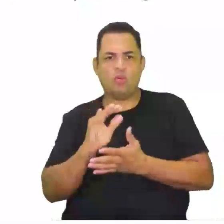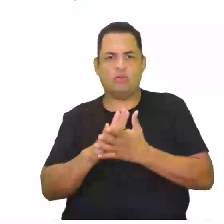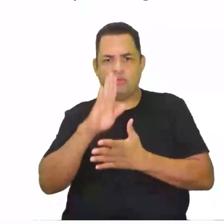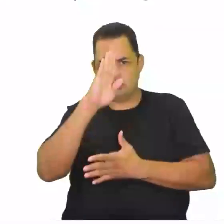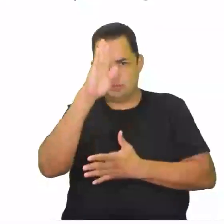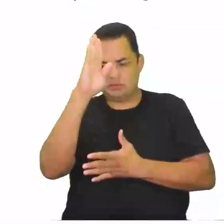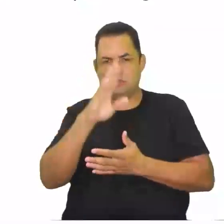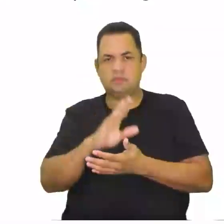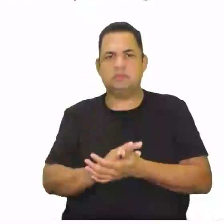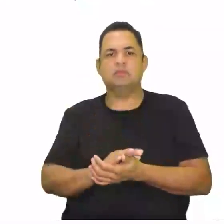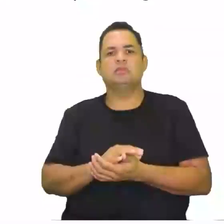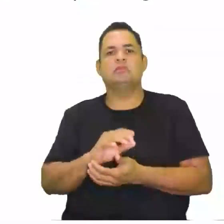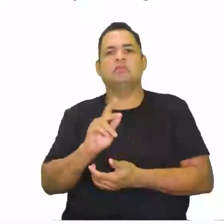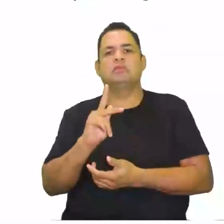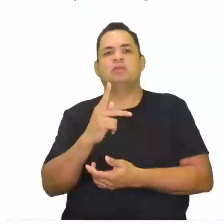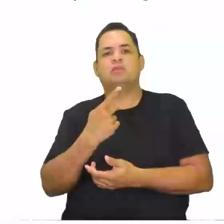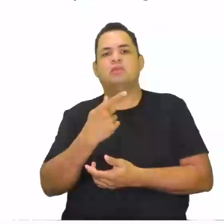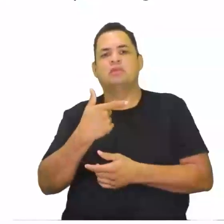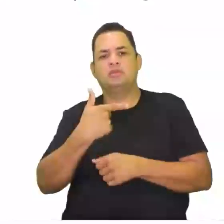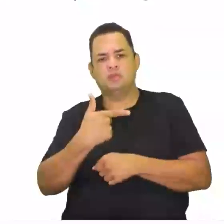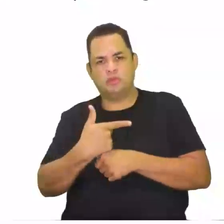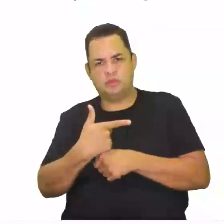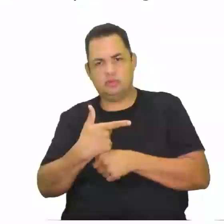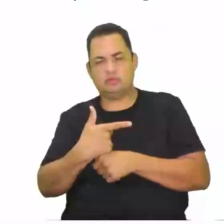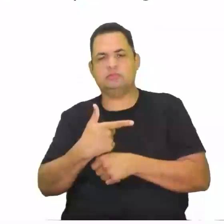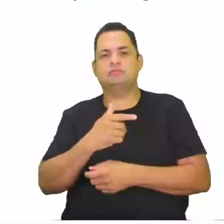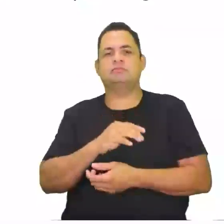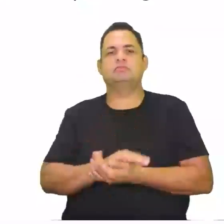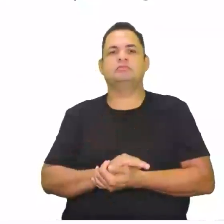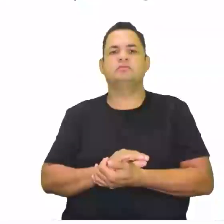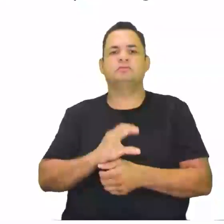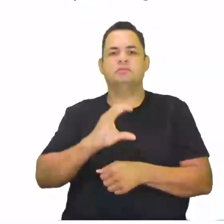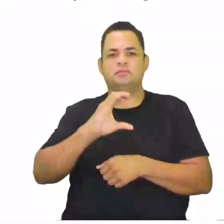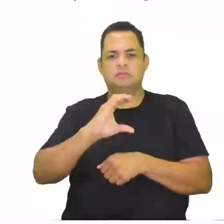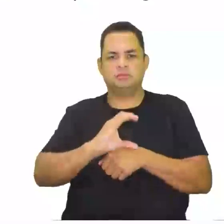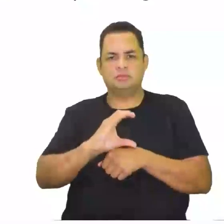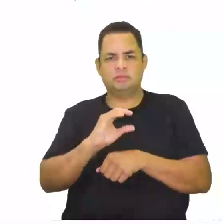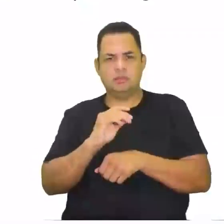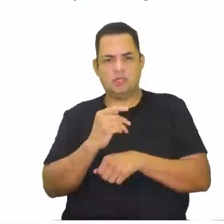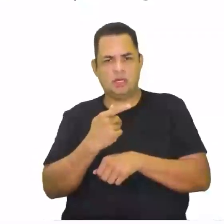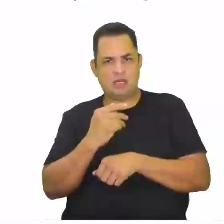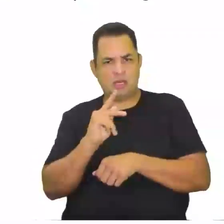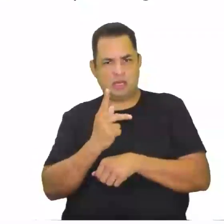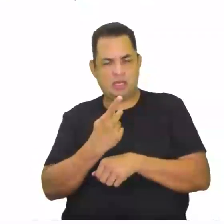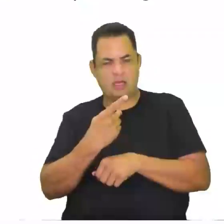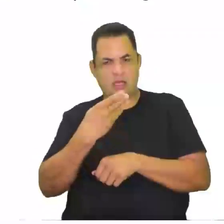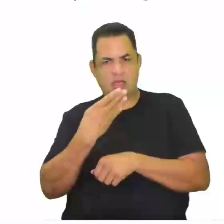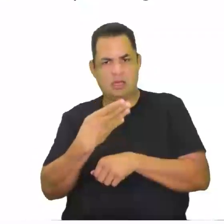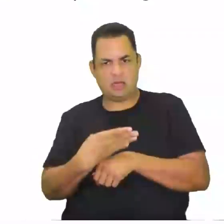principais são o gás hidrogênio, H2, o gás metano,